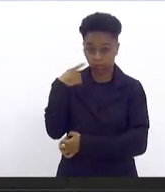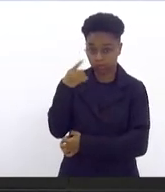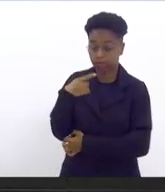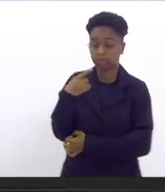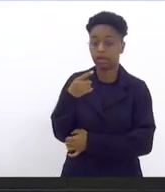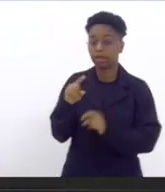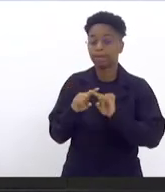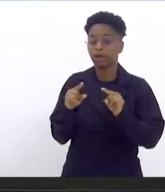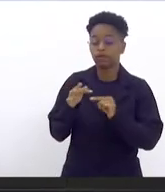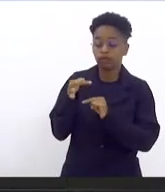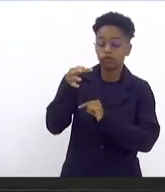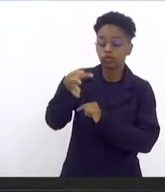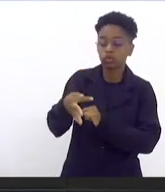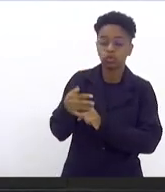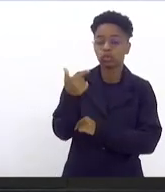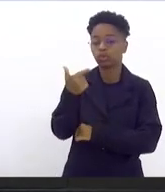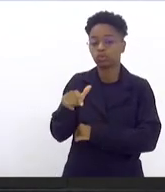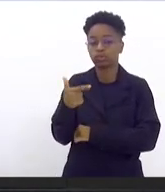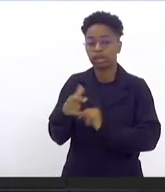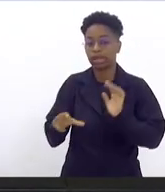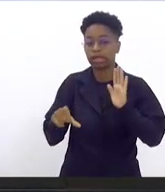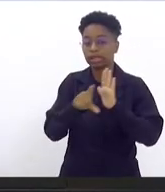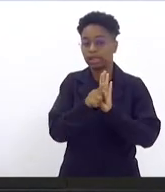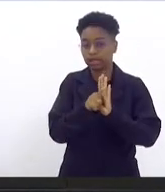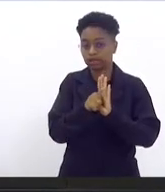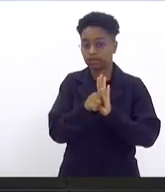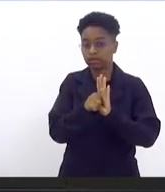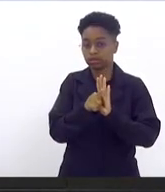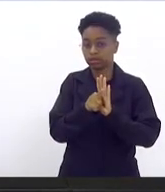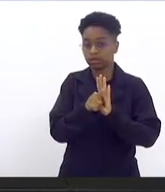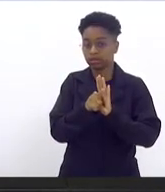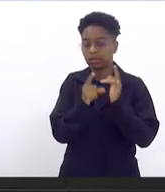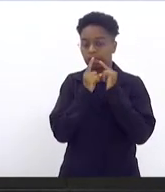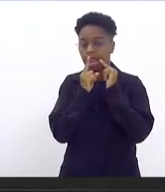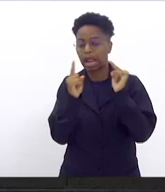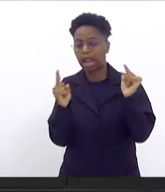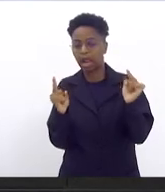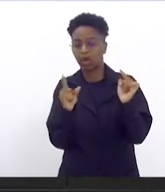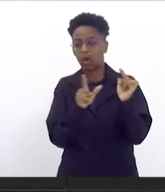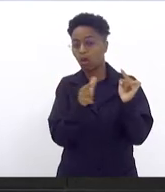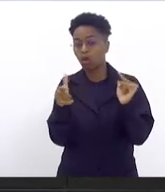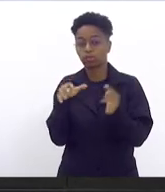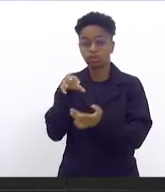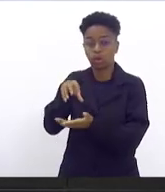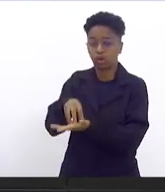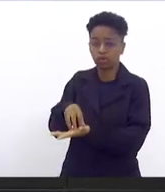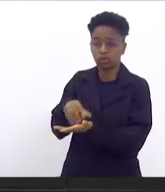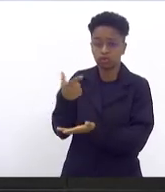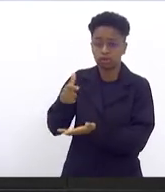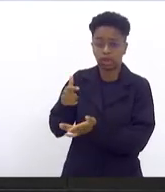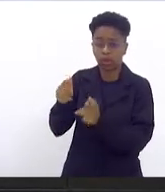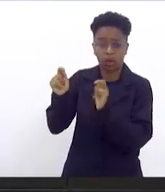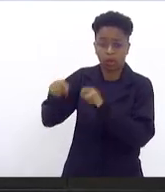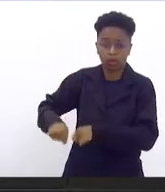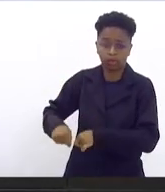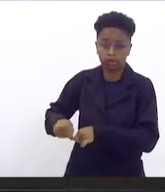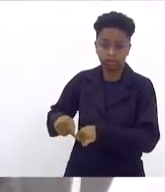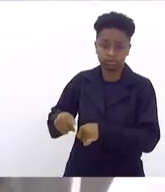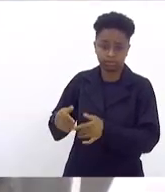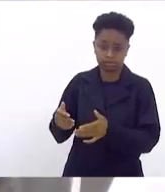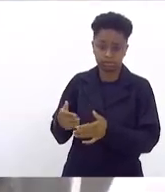processo futuramente, sua lei futuramente questionada por um órgão incompetente para questioná-la. Não, eu